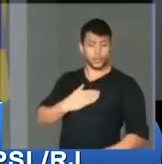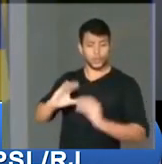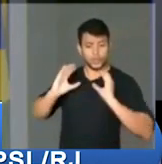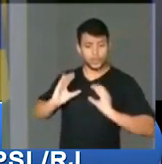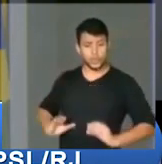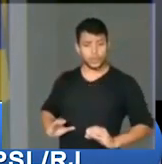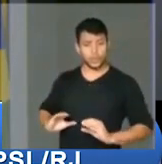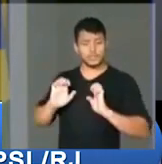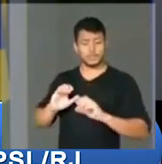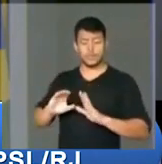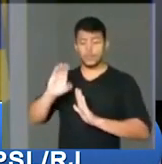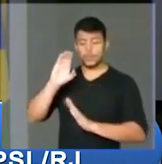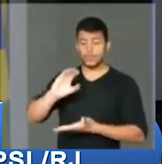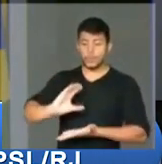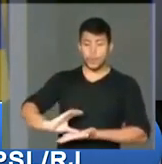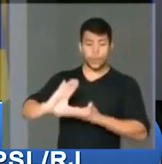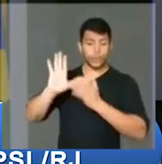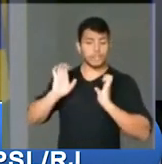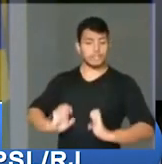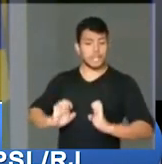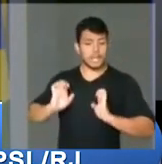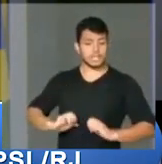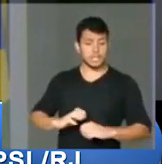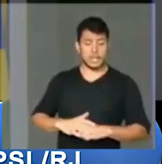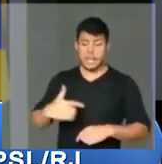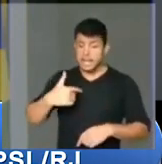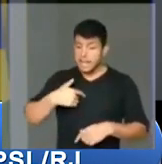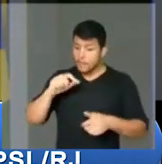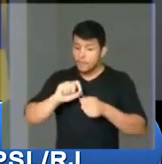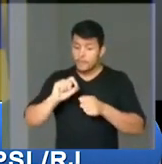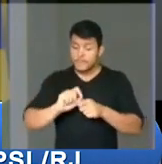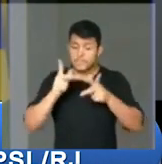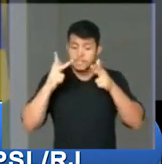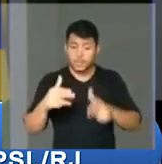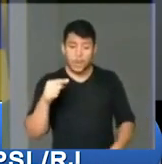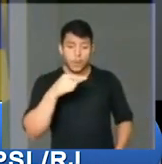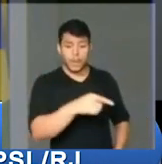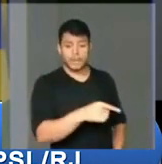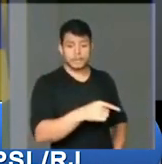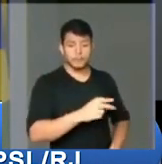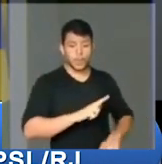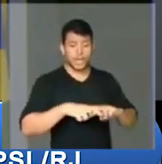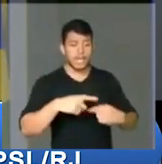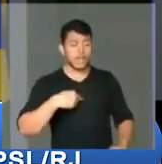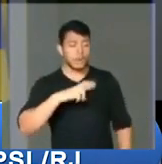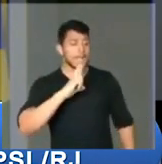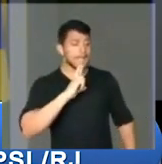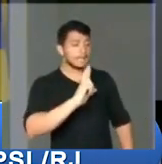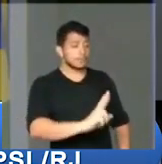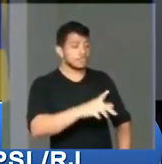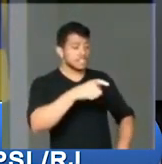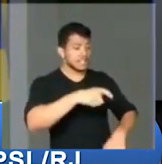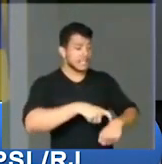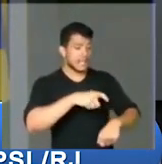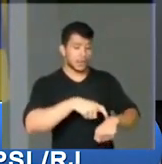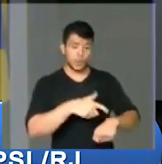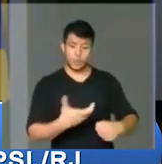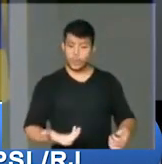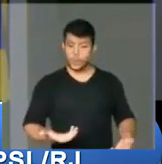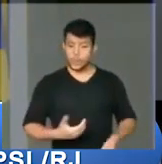que eles nos atacam, ataquei fazendo uma resposta imediata, uma retorção imediata às